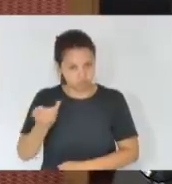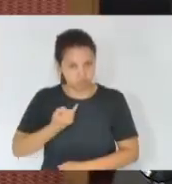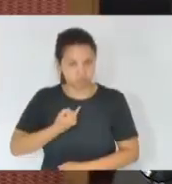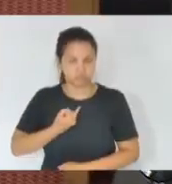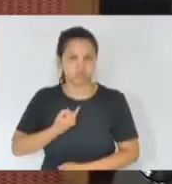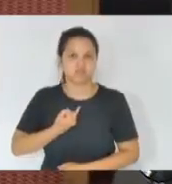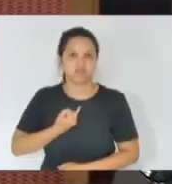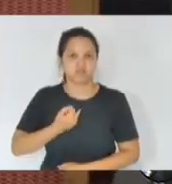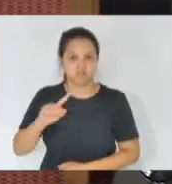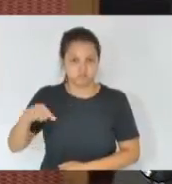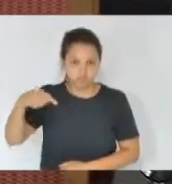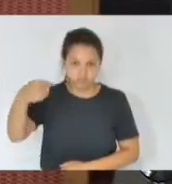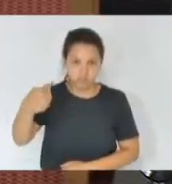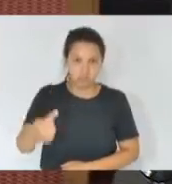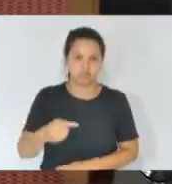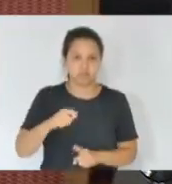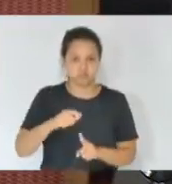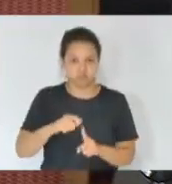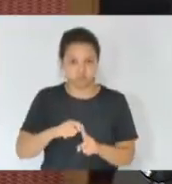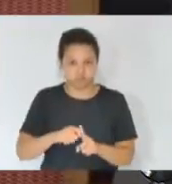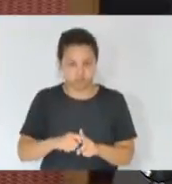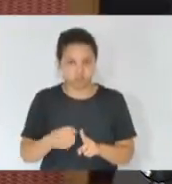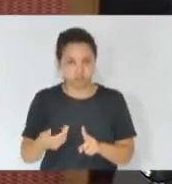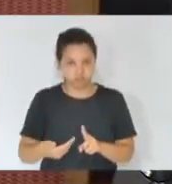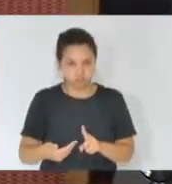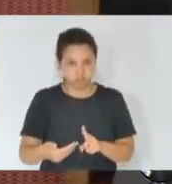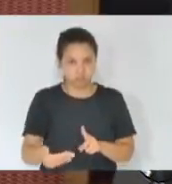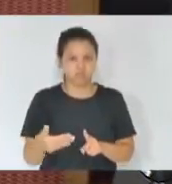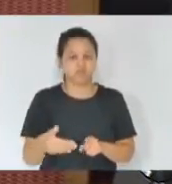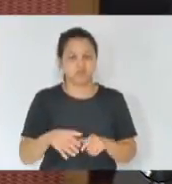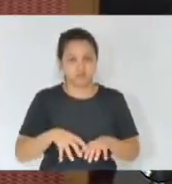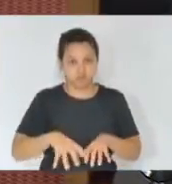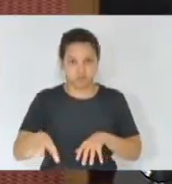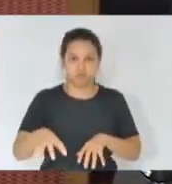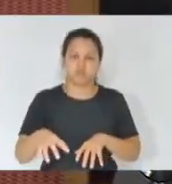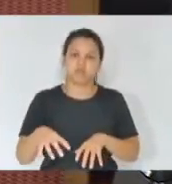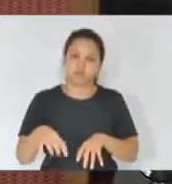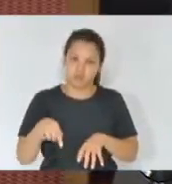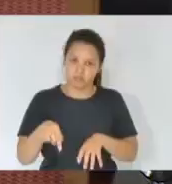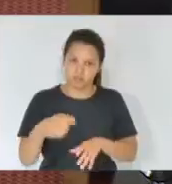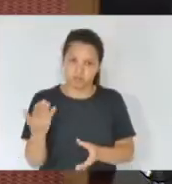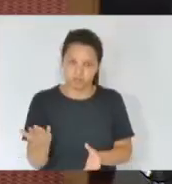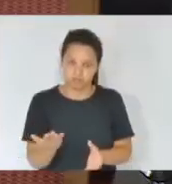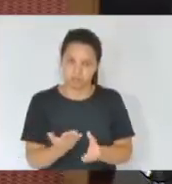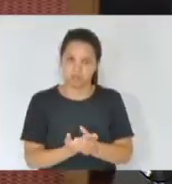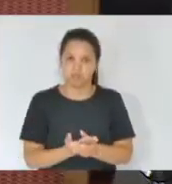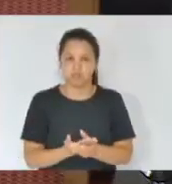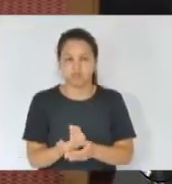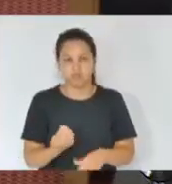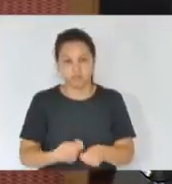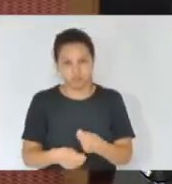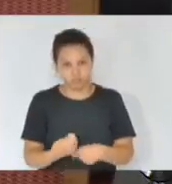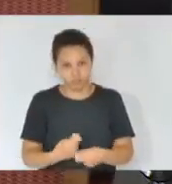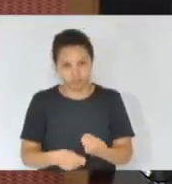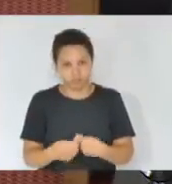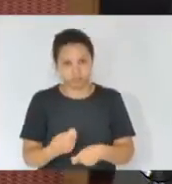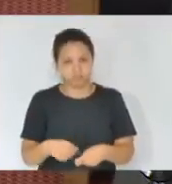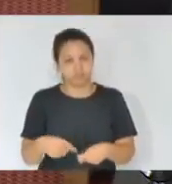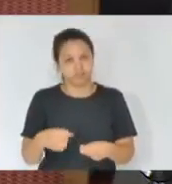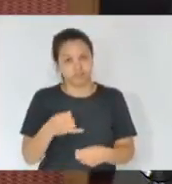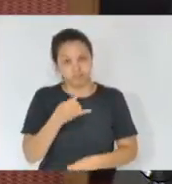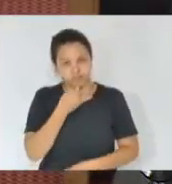será feito o destranhamento desse processo administrativo, que lamentavelmente está trazendo